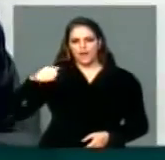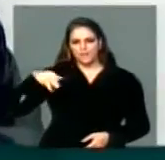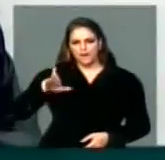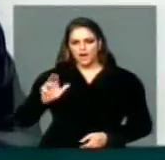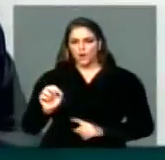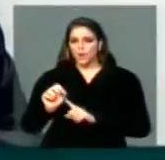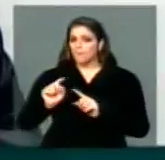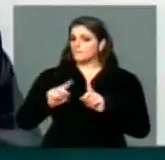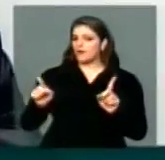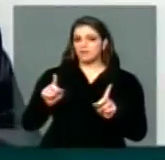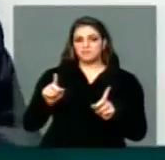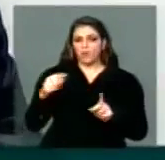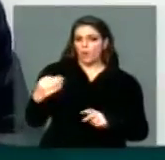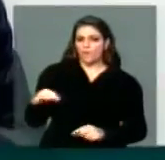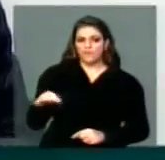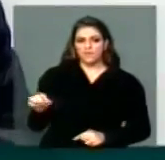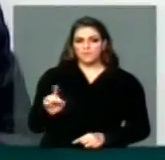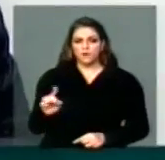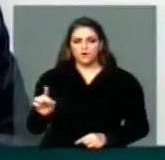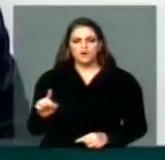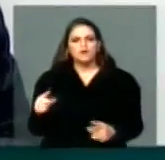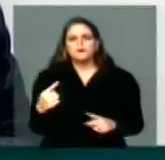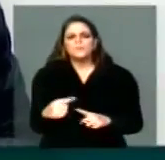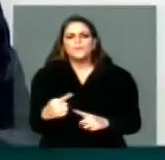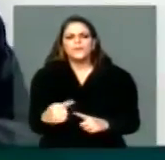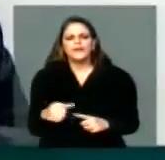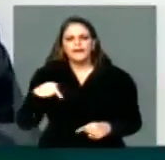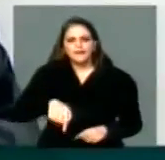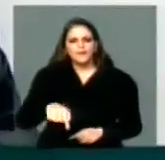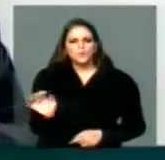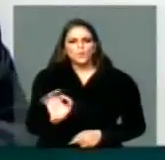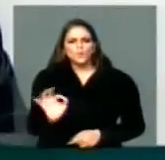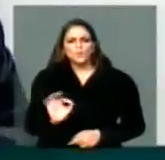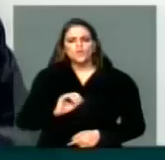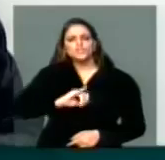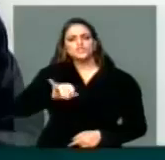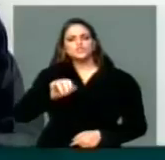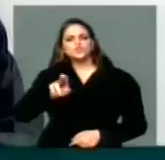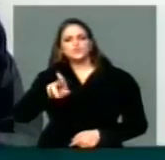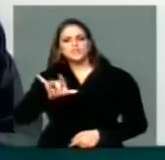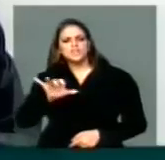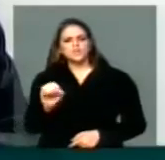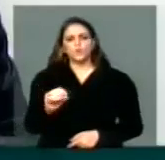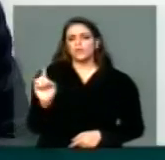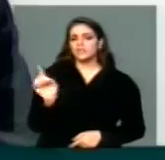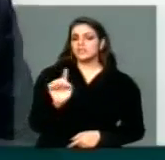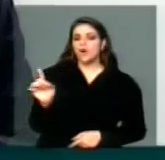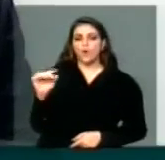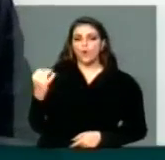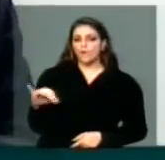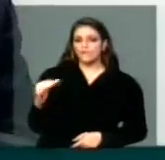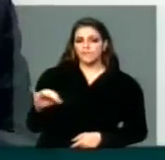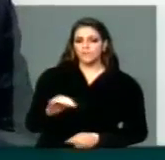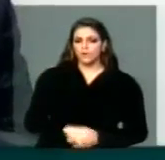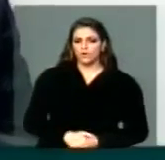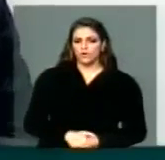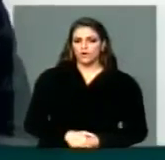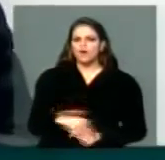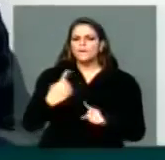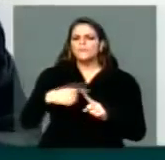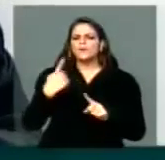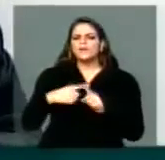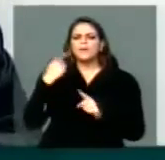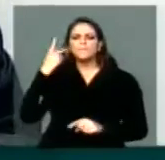dele não confirmou, por que não tem menção aqui que o senhor Júlio Camargo não confirmou na delação dele? Por que o procurador